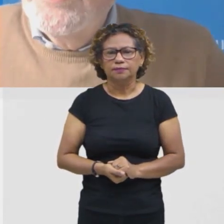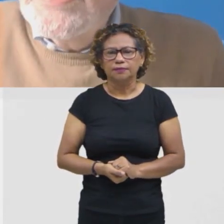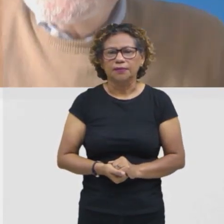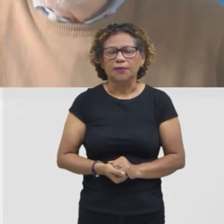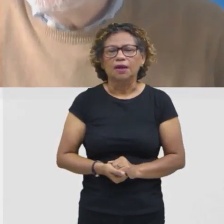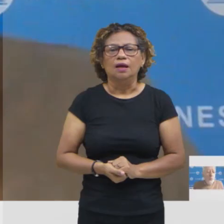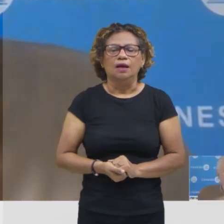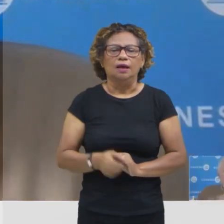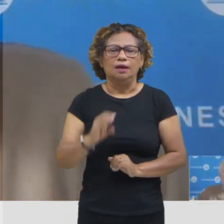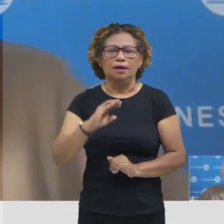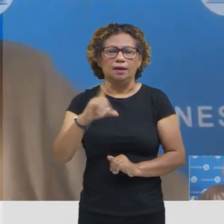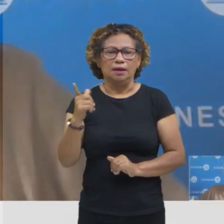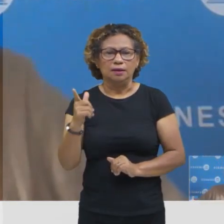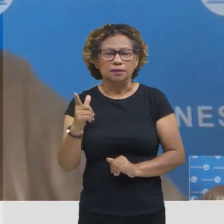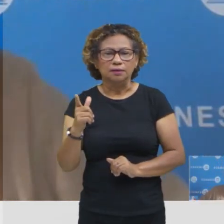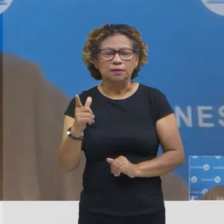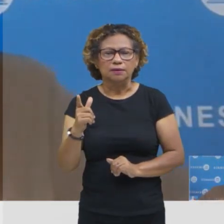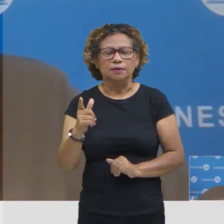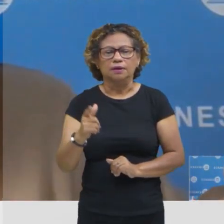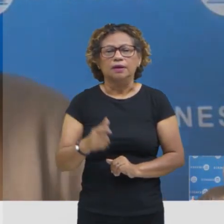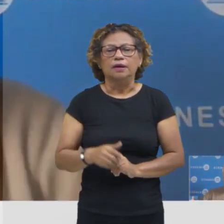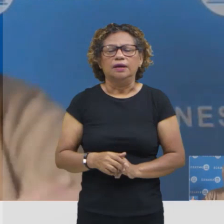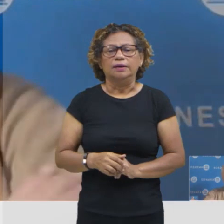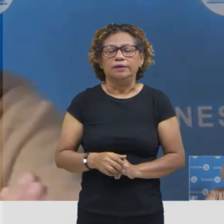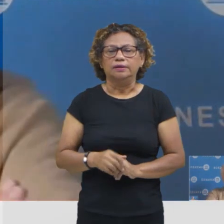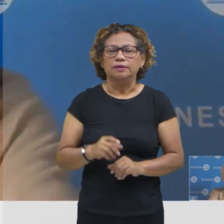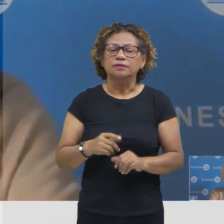Claro, esse é o grande